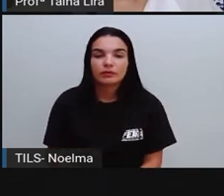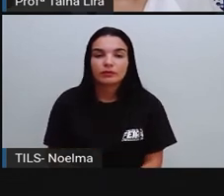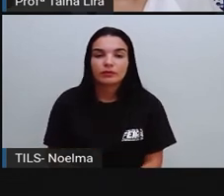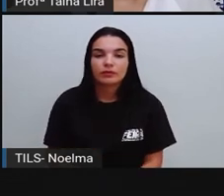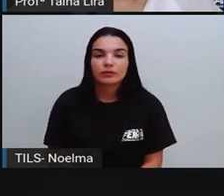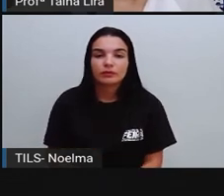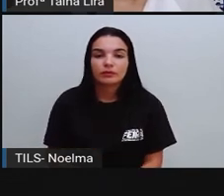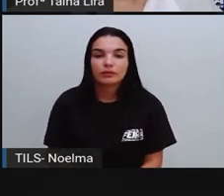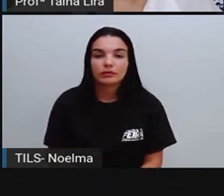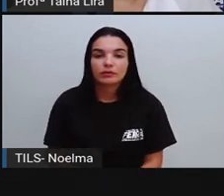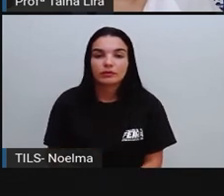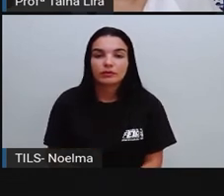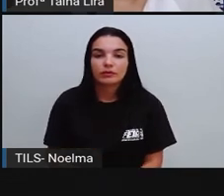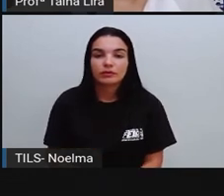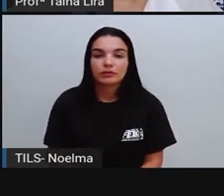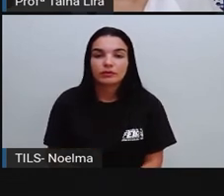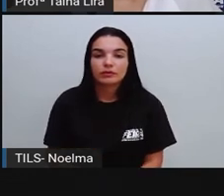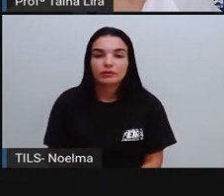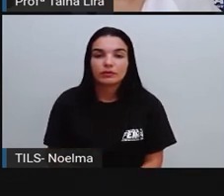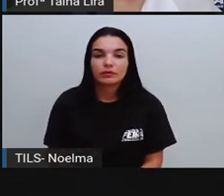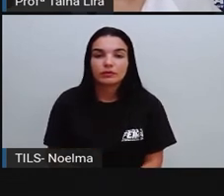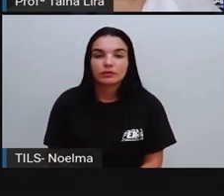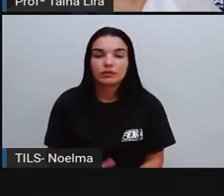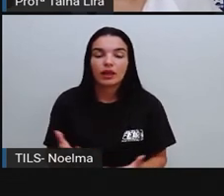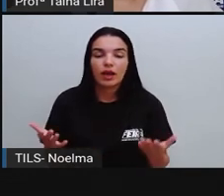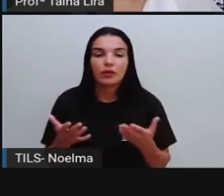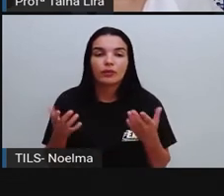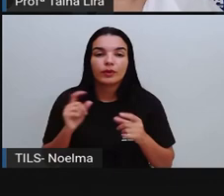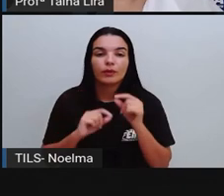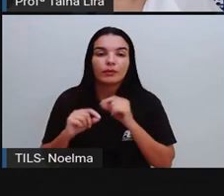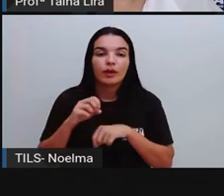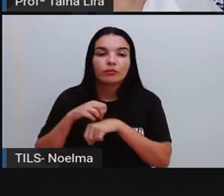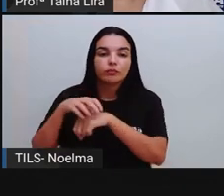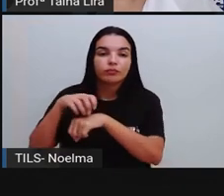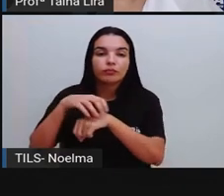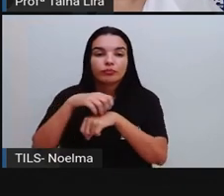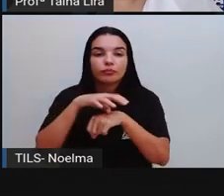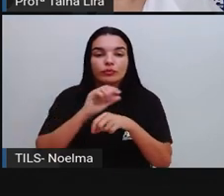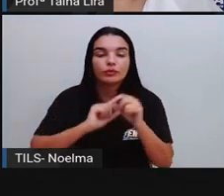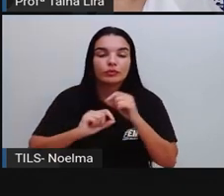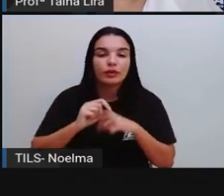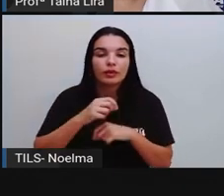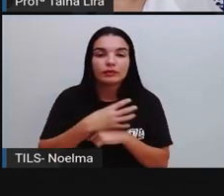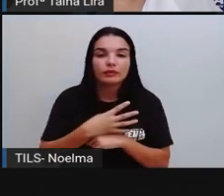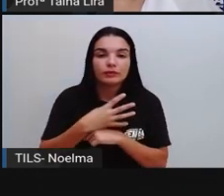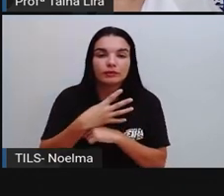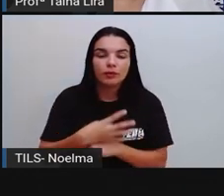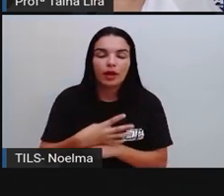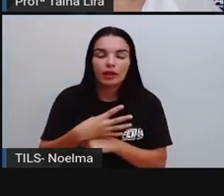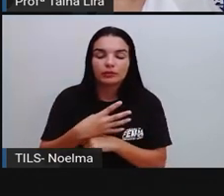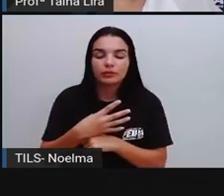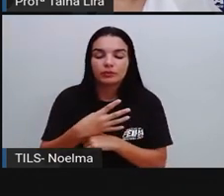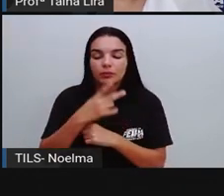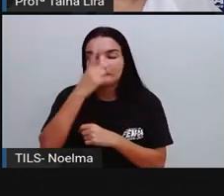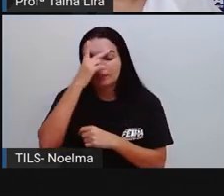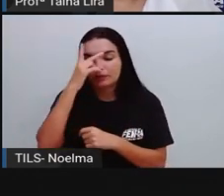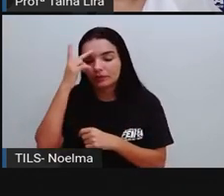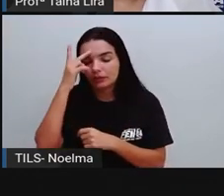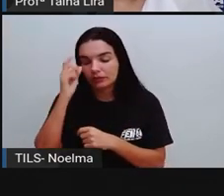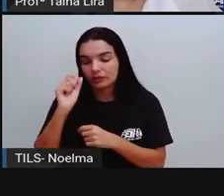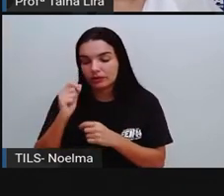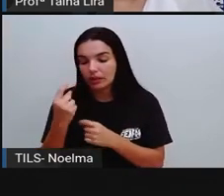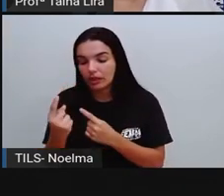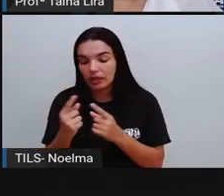1, 2, 3. Vamos ver, tem 4, né, em cada equipe. Será que já chegou em